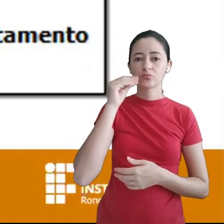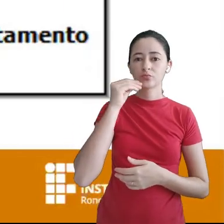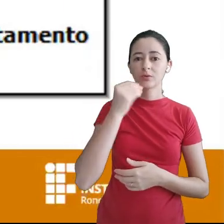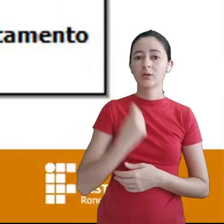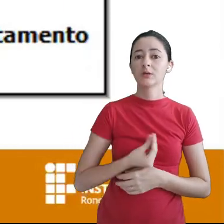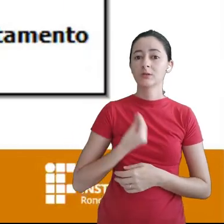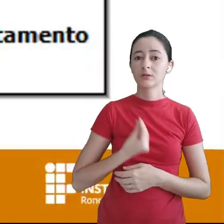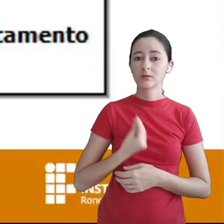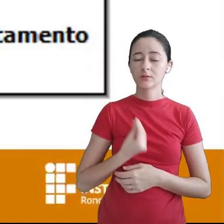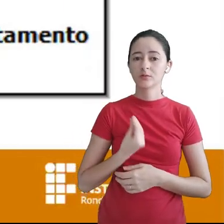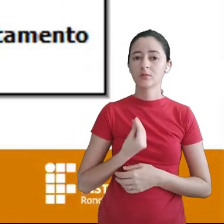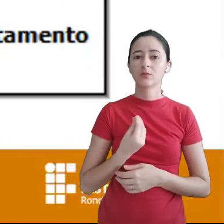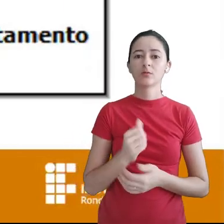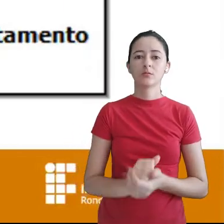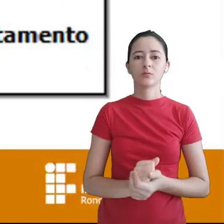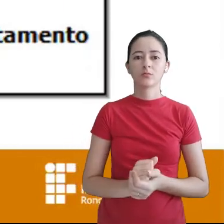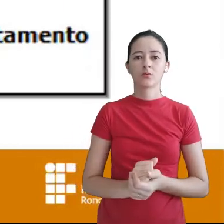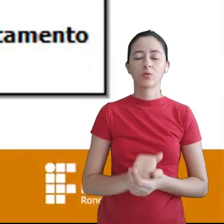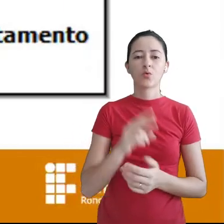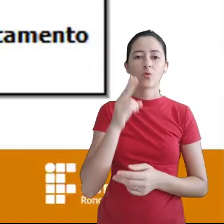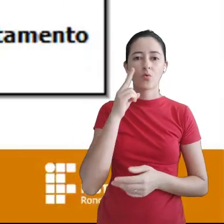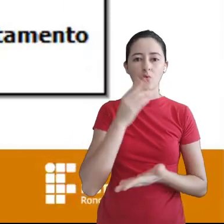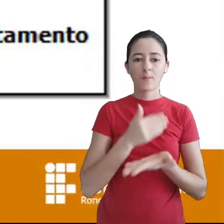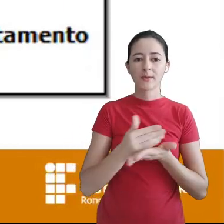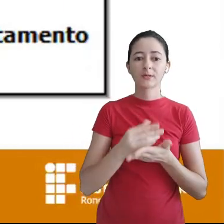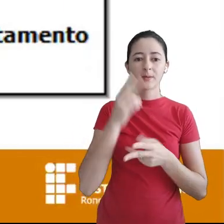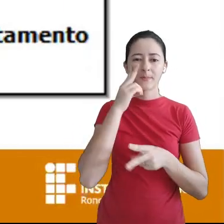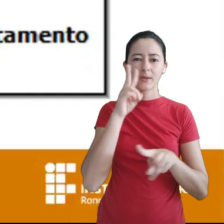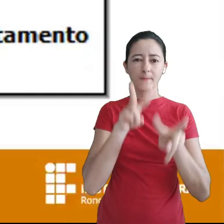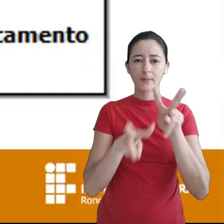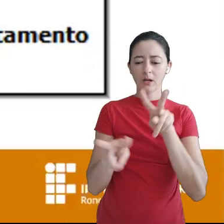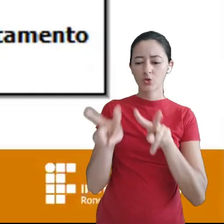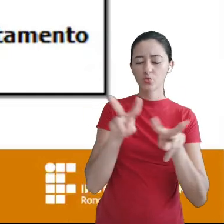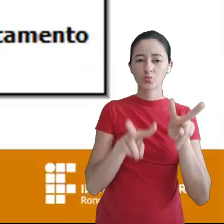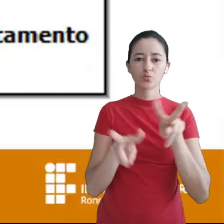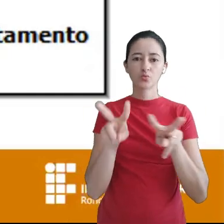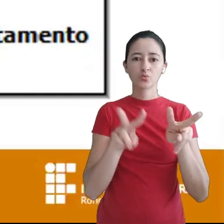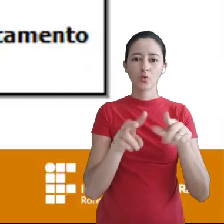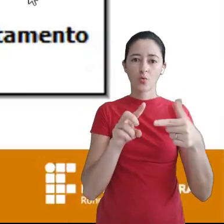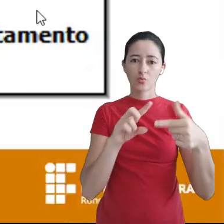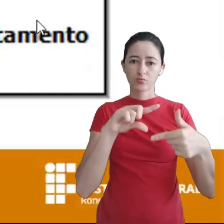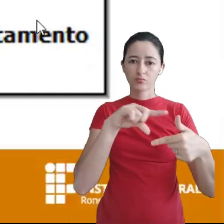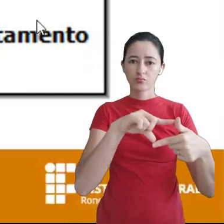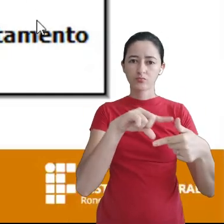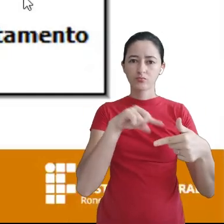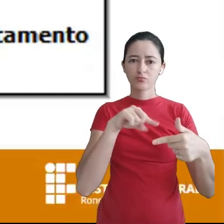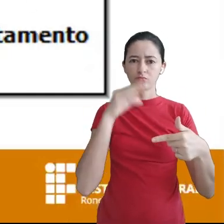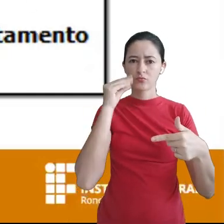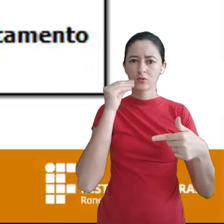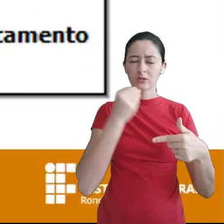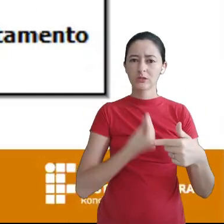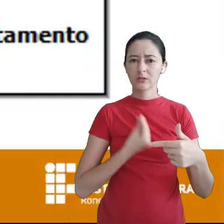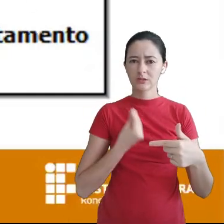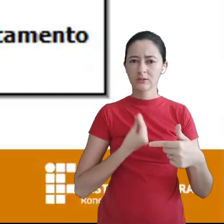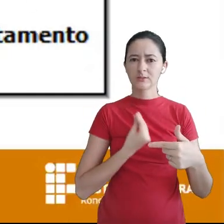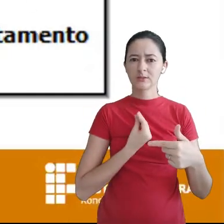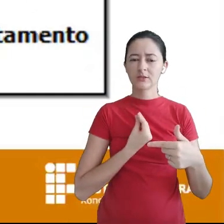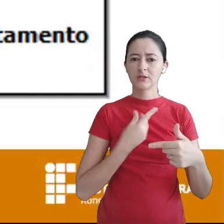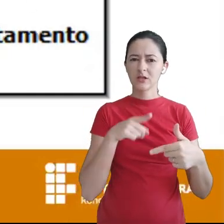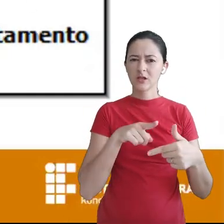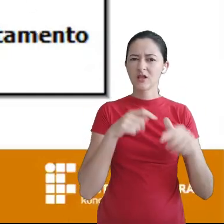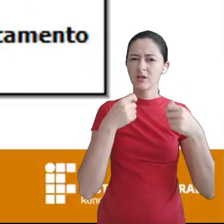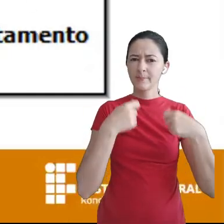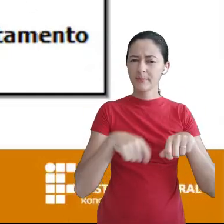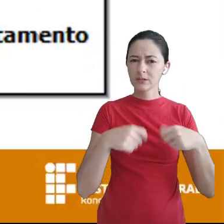Para que um funcionário exista... Então vou começar a leitura aqui para colocar em departamento. Para que um